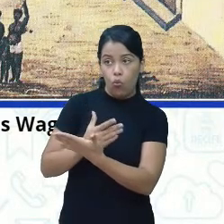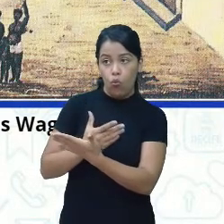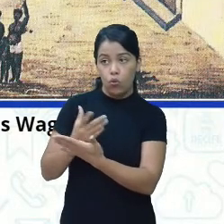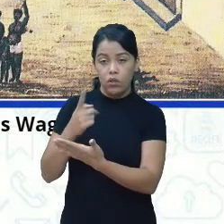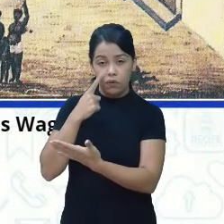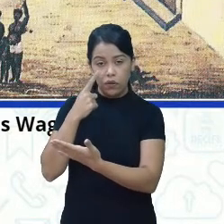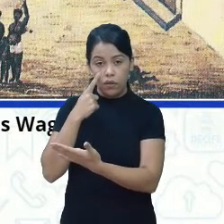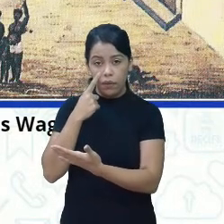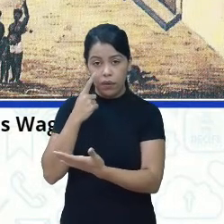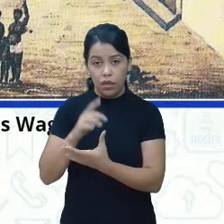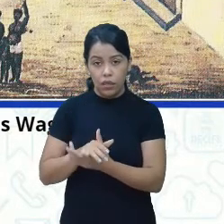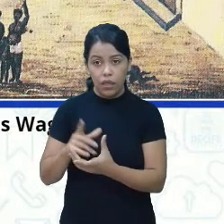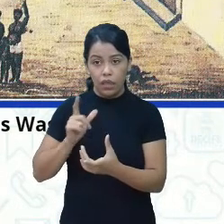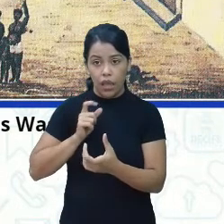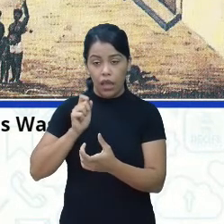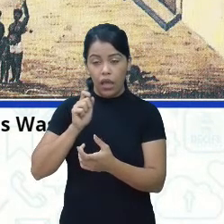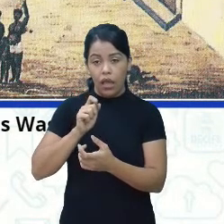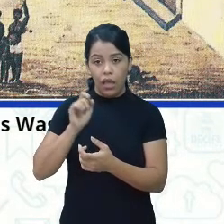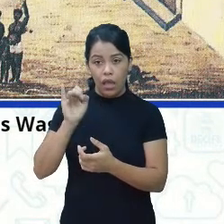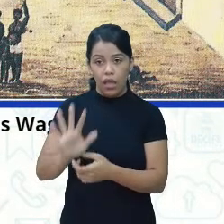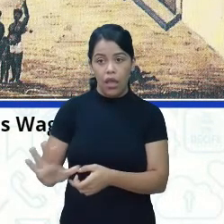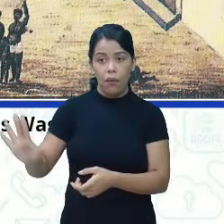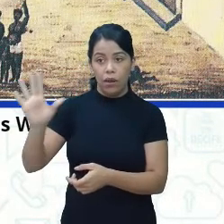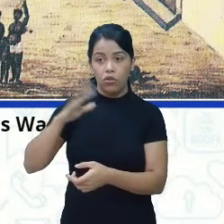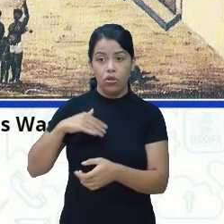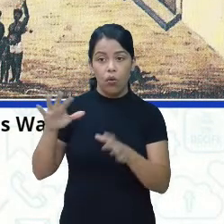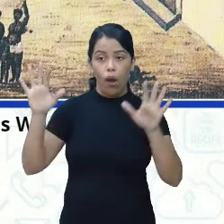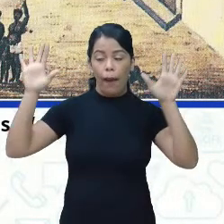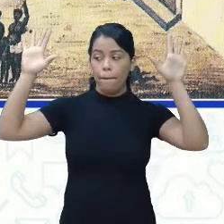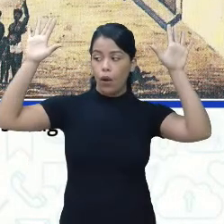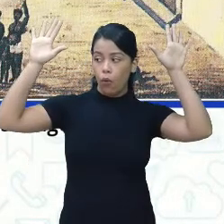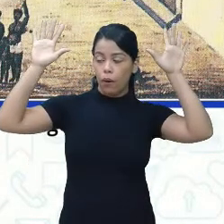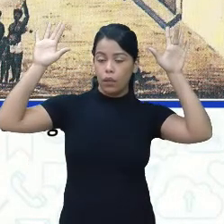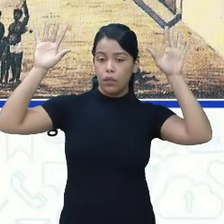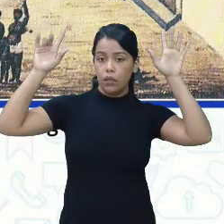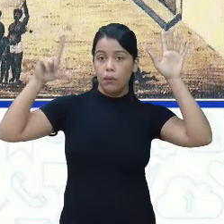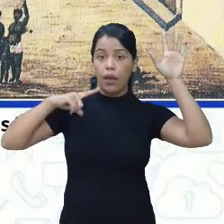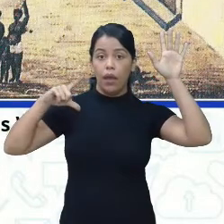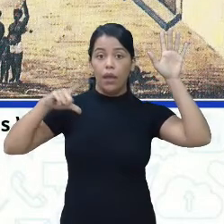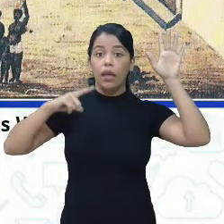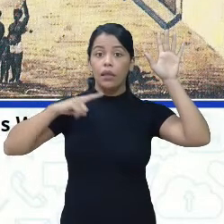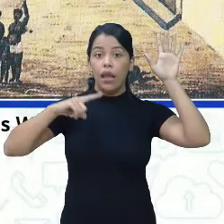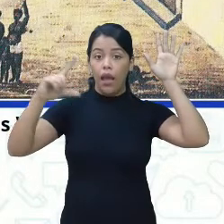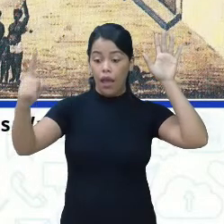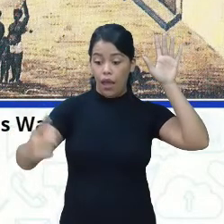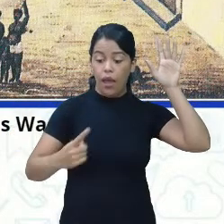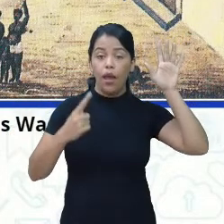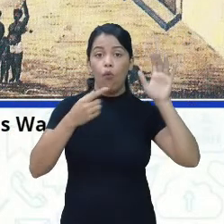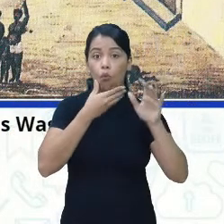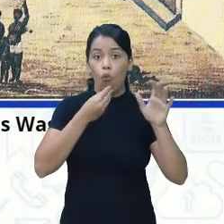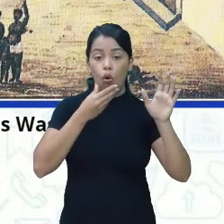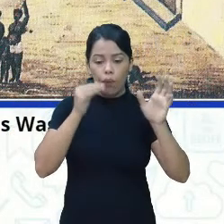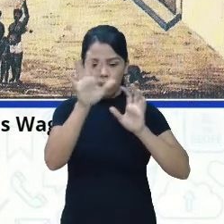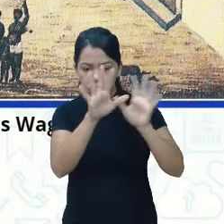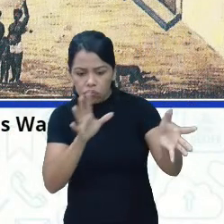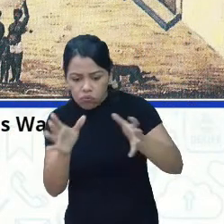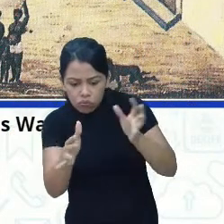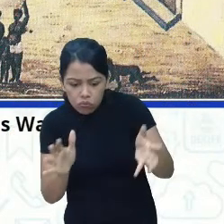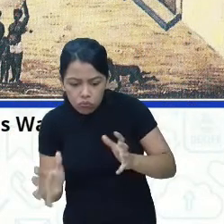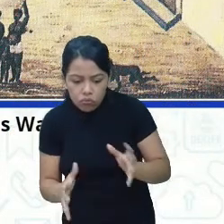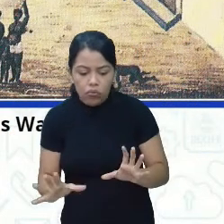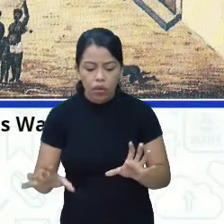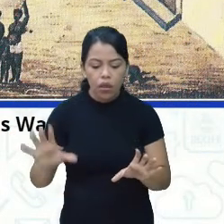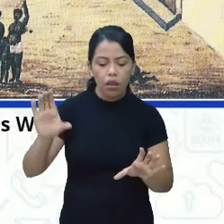se você observar aí na imagem, tem um que está com as mãos para cima e tem um senhor analisando né, o corpo dele, e